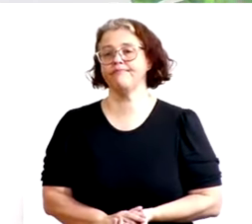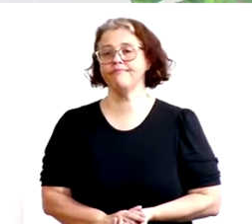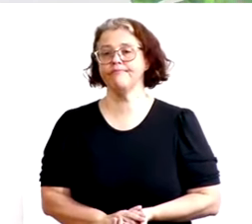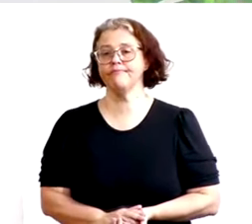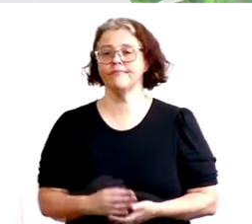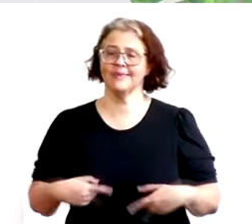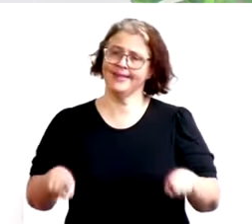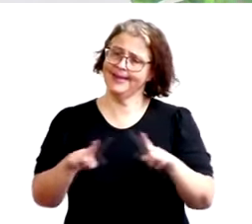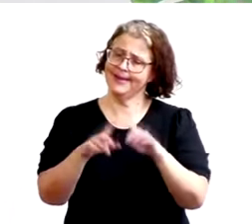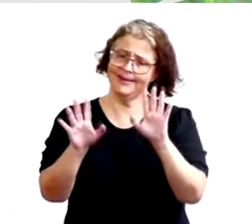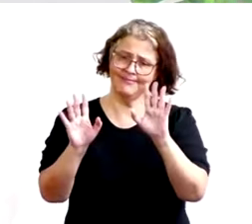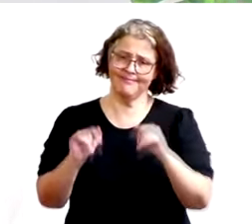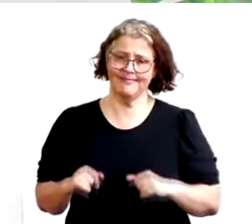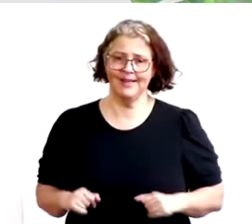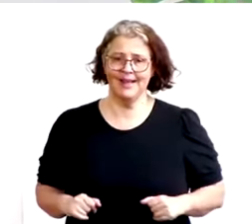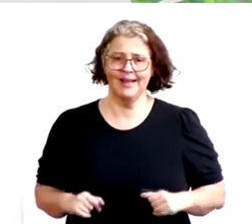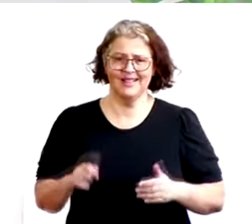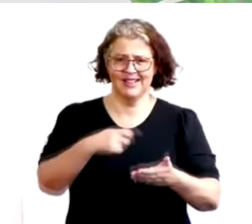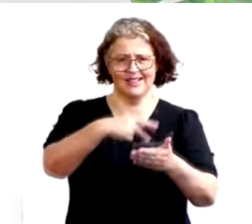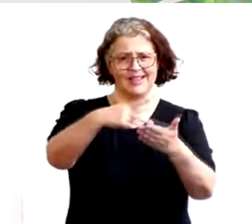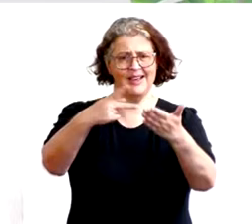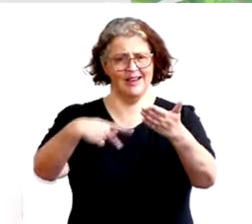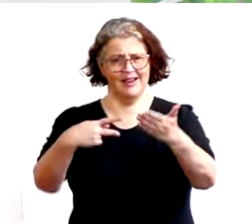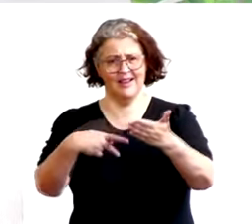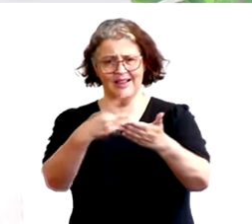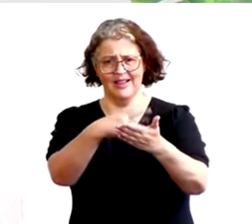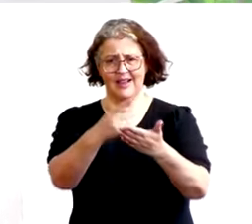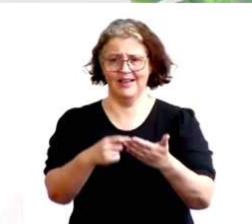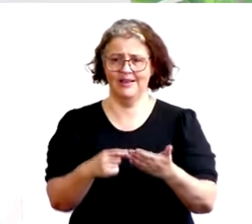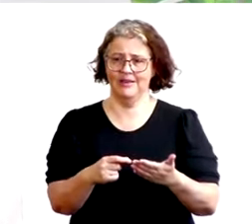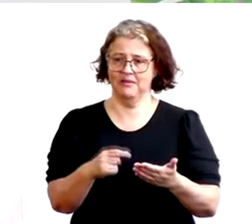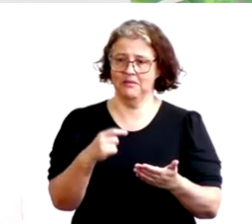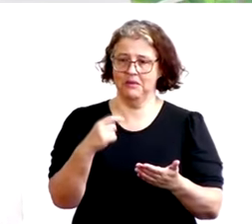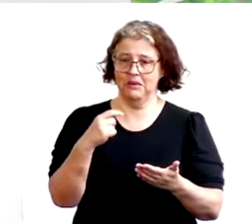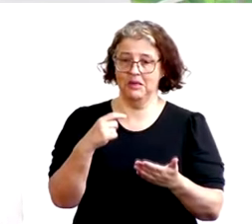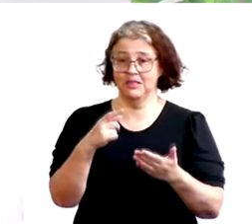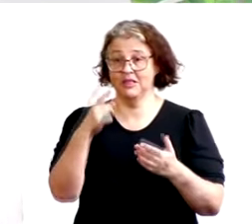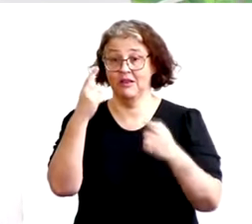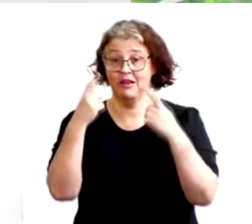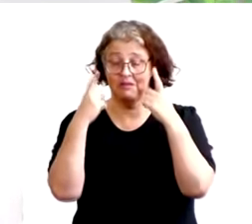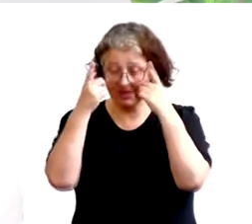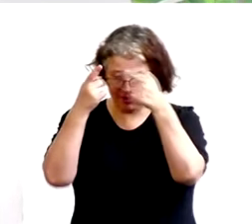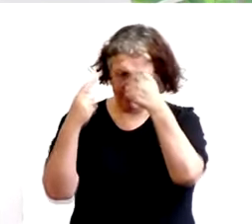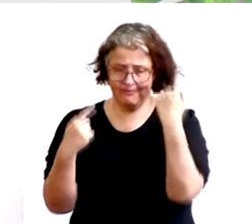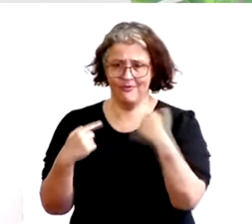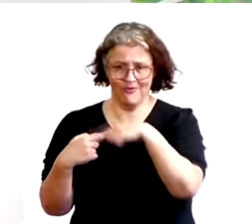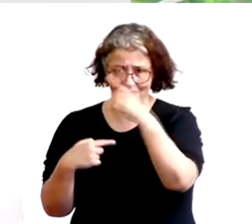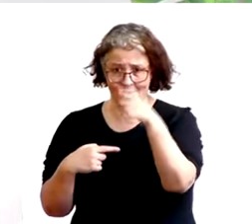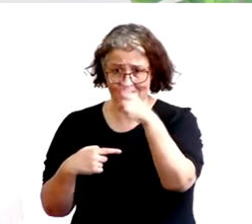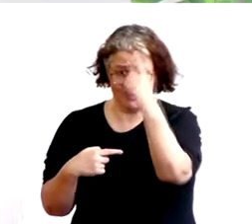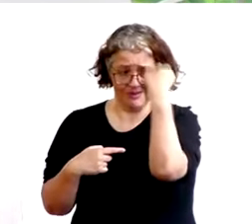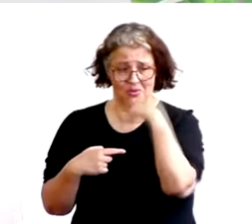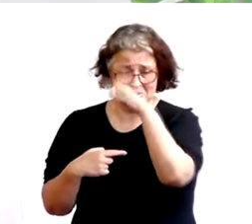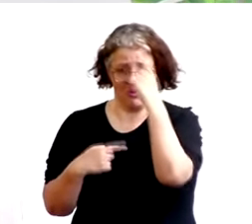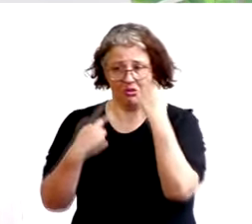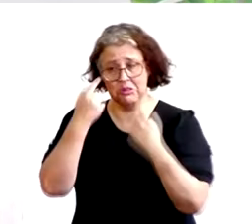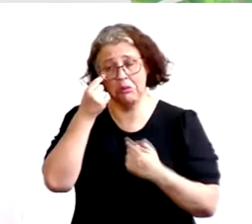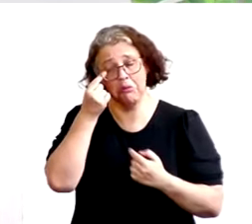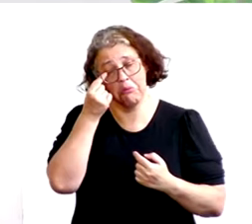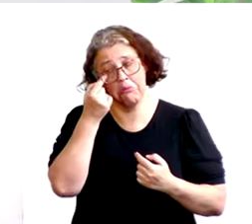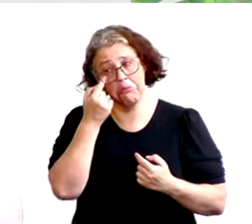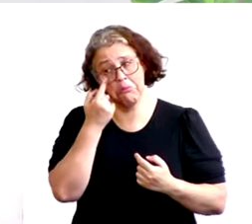desenhe Aí talvez você com uma lágrima no rosto talvez De